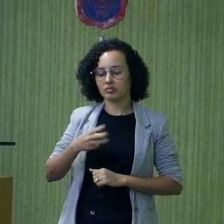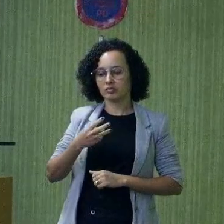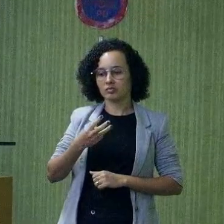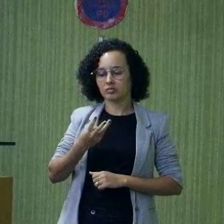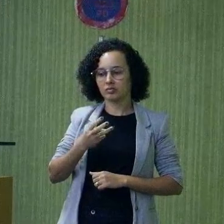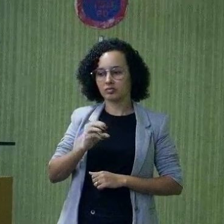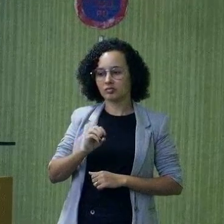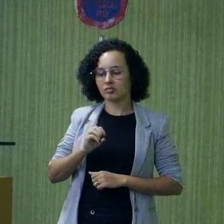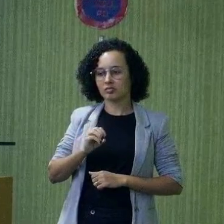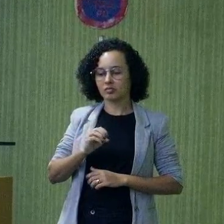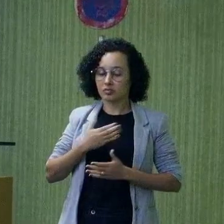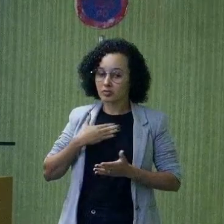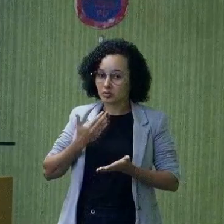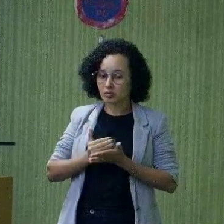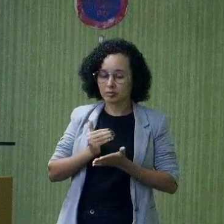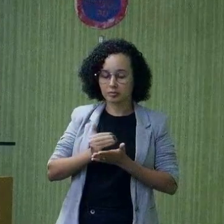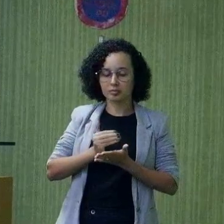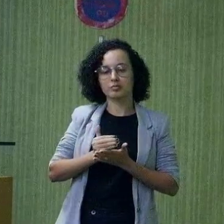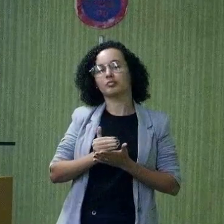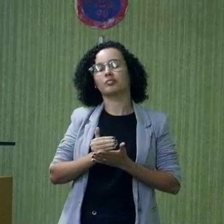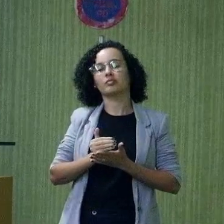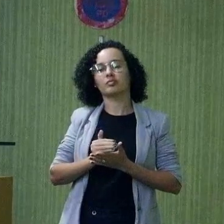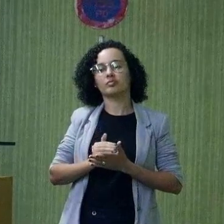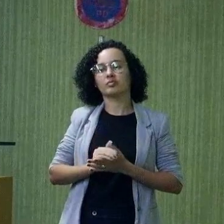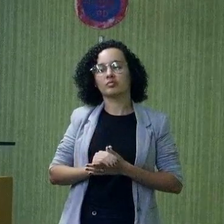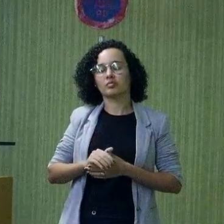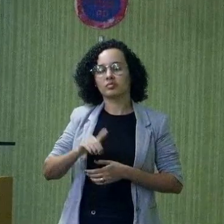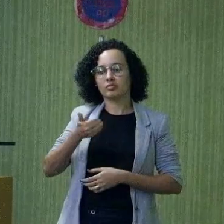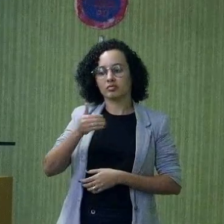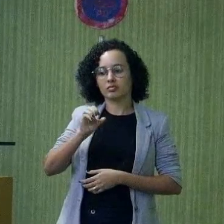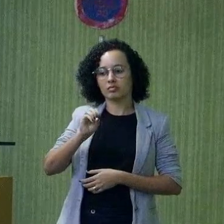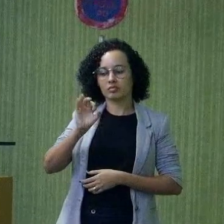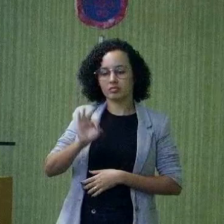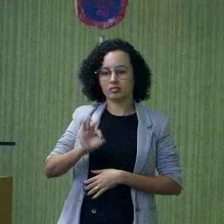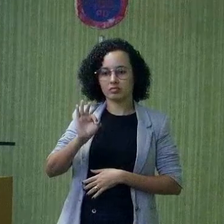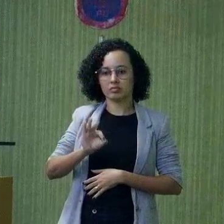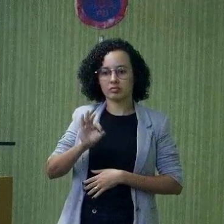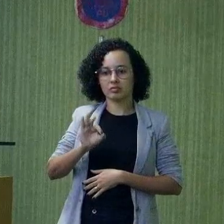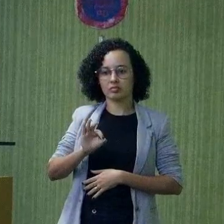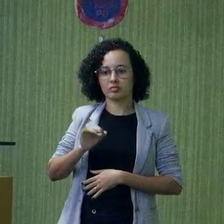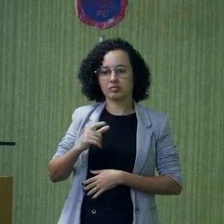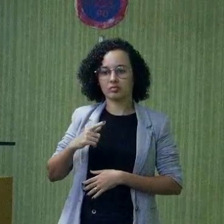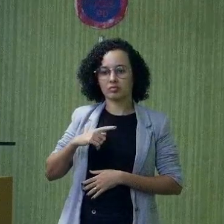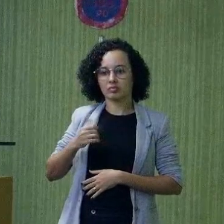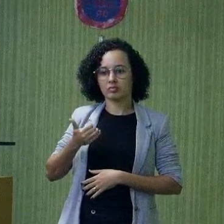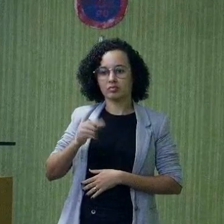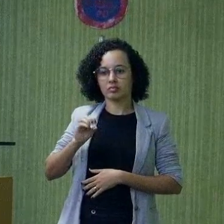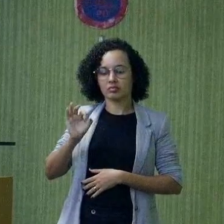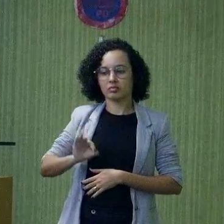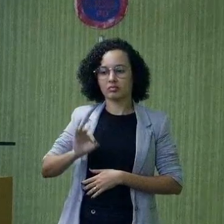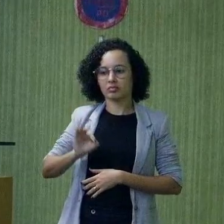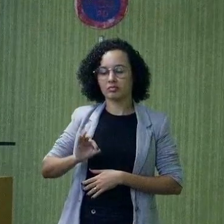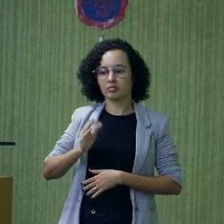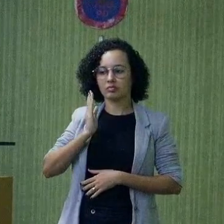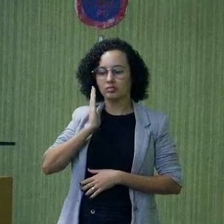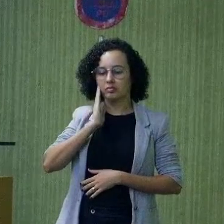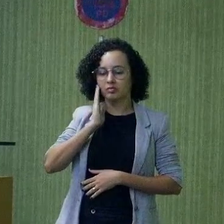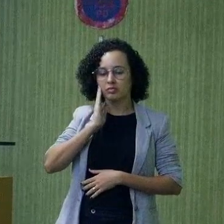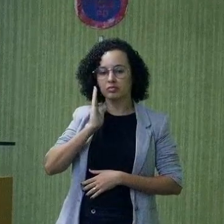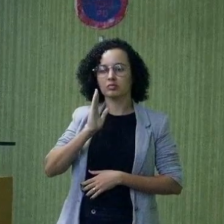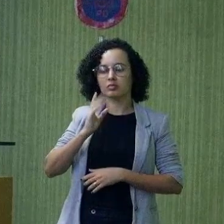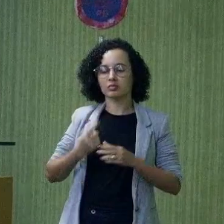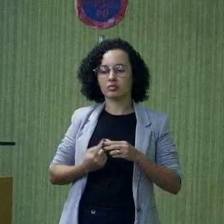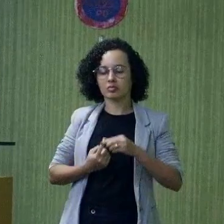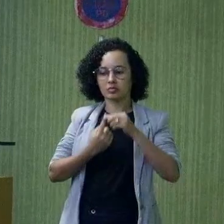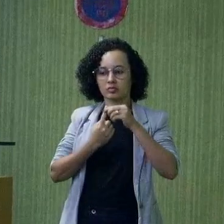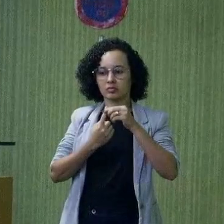não vamos vamos vamos vamos comear por Veja 10% a gente teve 10% dos colegas entendendo que a prioridade